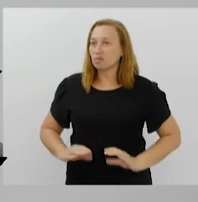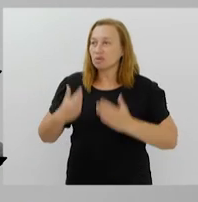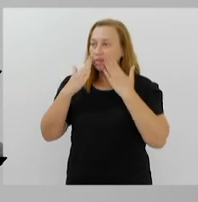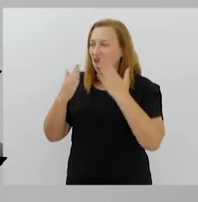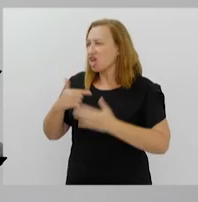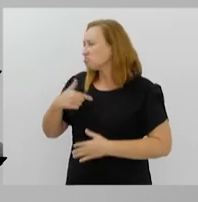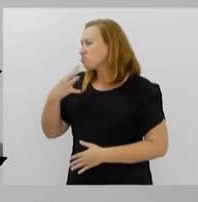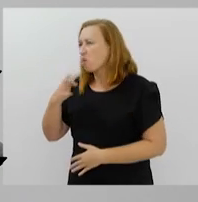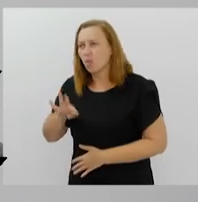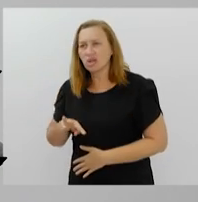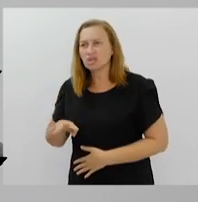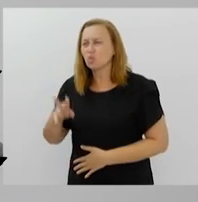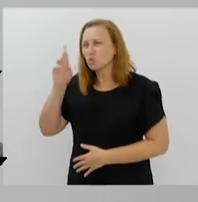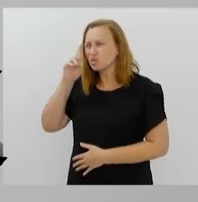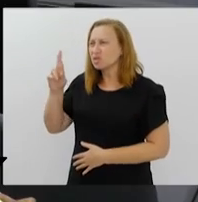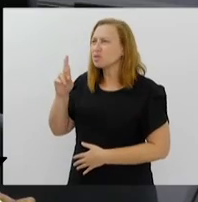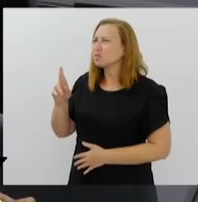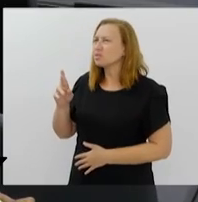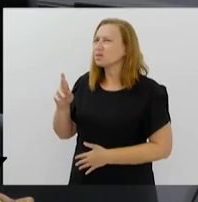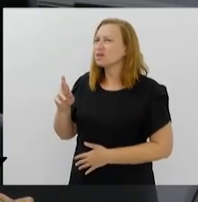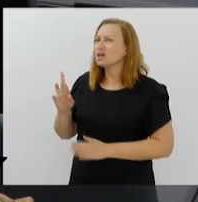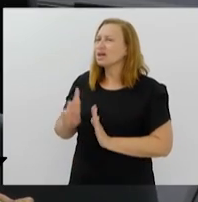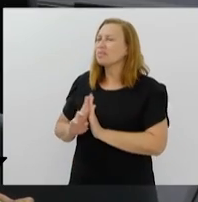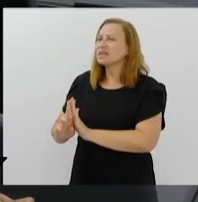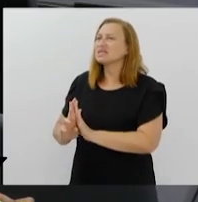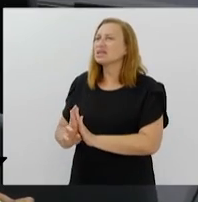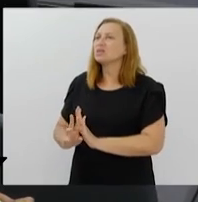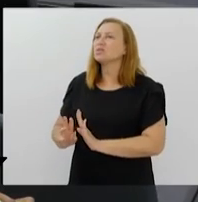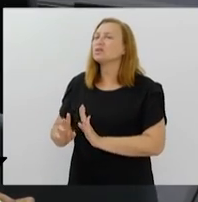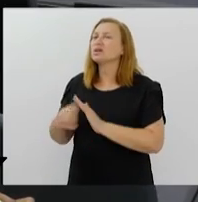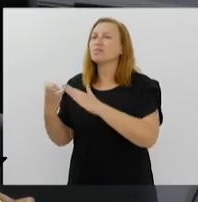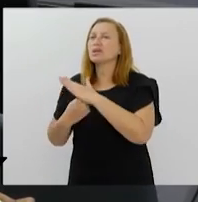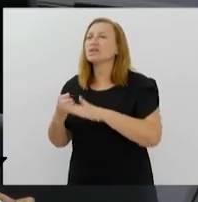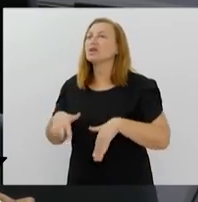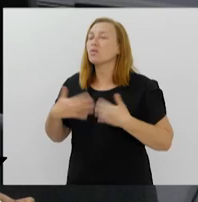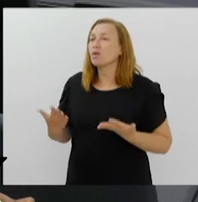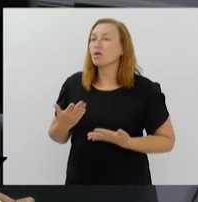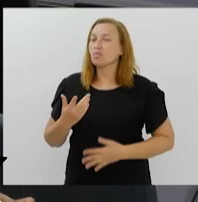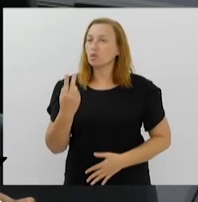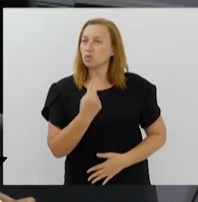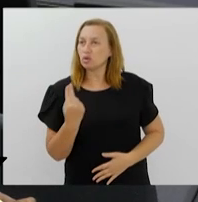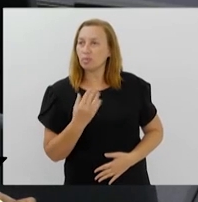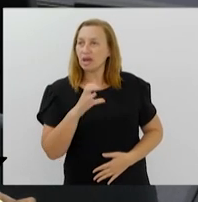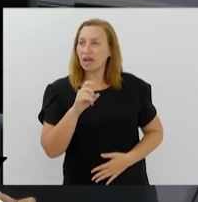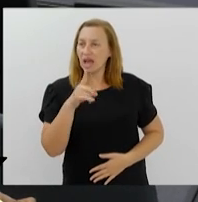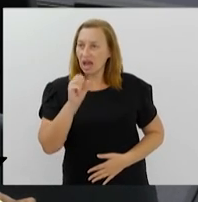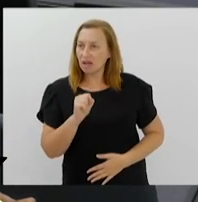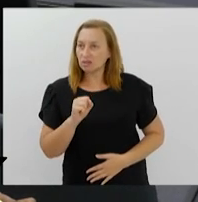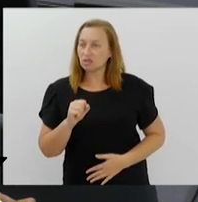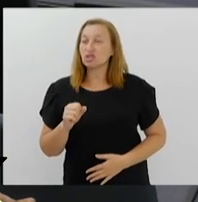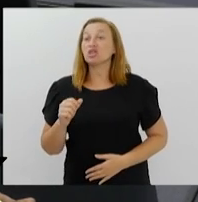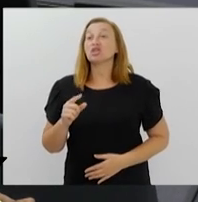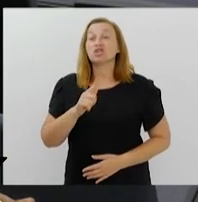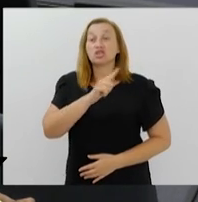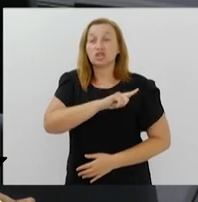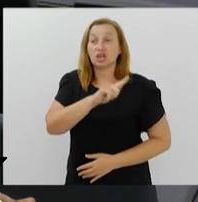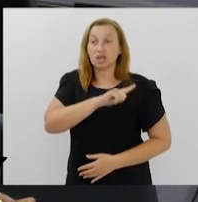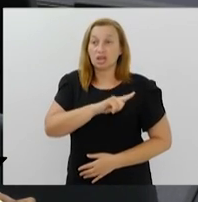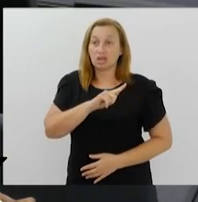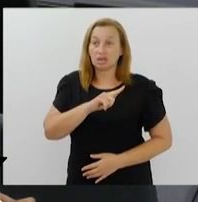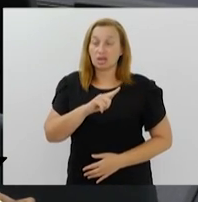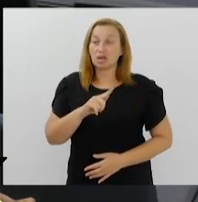conheço senhor tá aqui é título de quê meu nome é Carlos frian eu tô aqui como gerente jurídico da Unimed